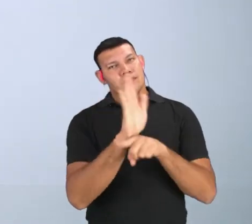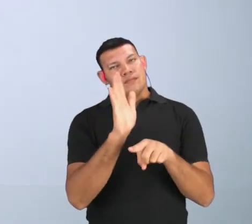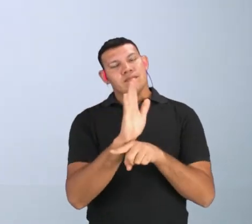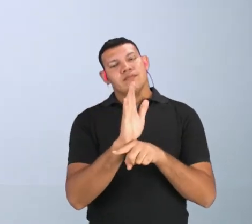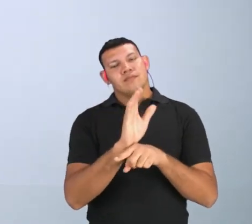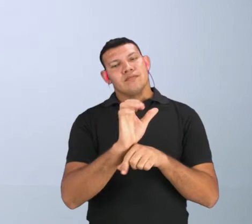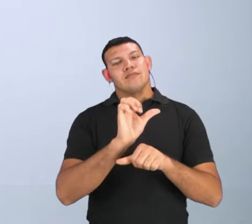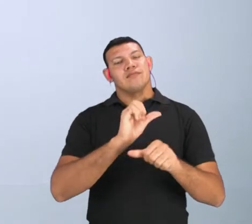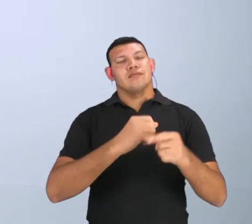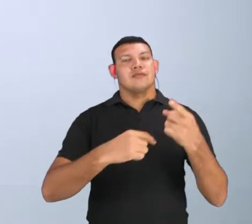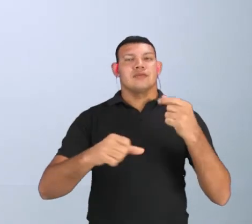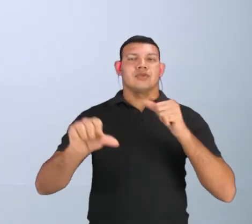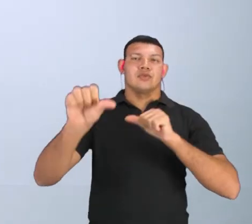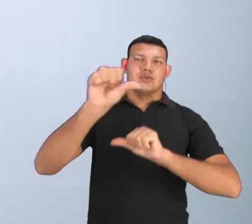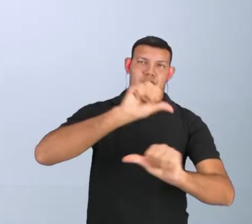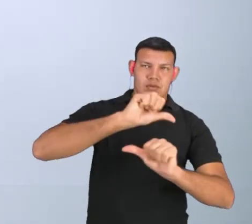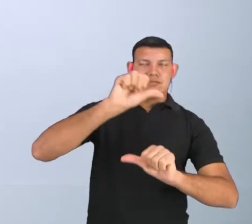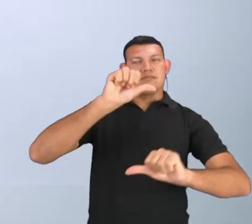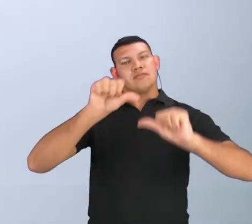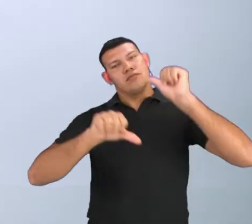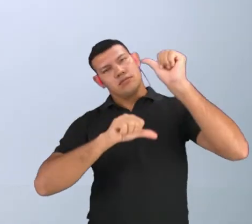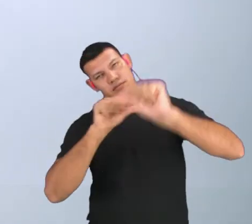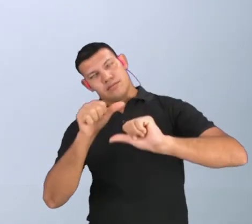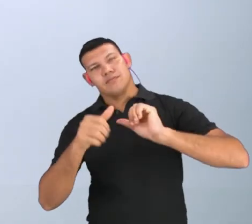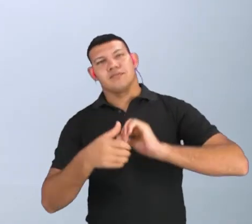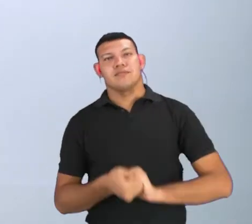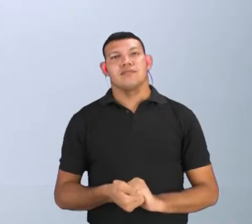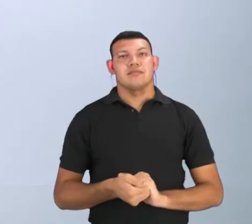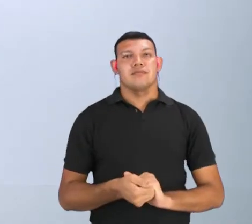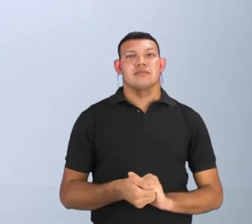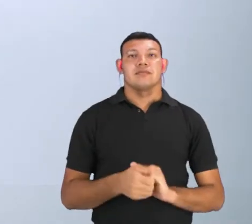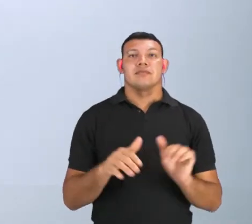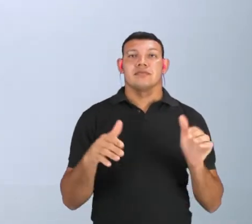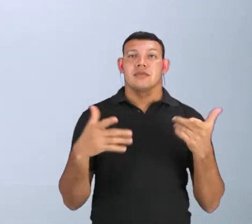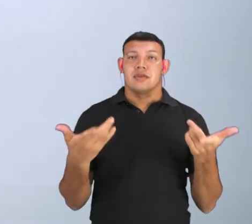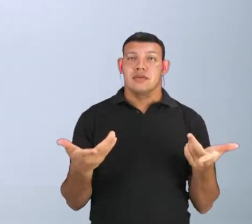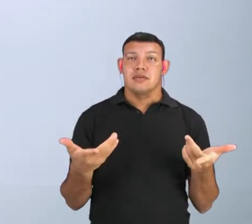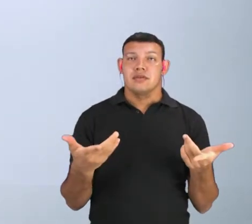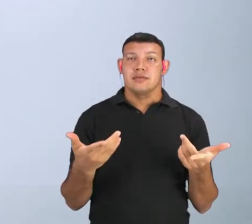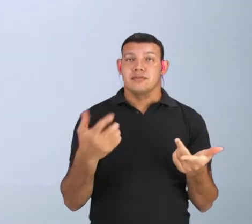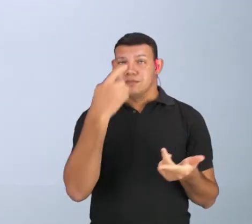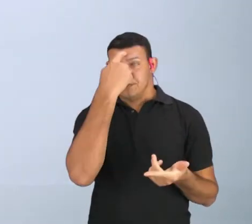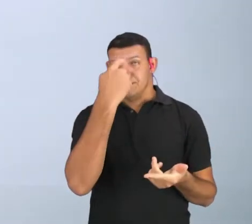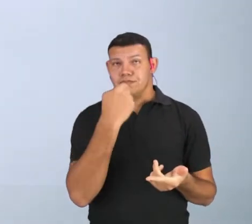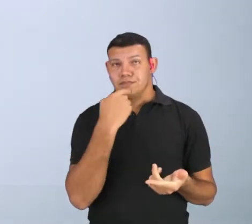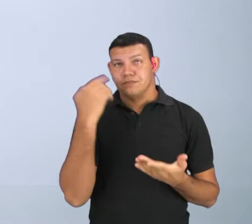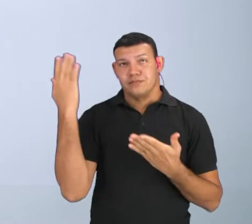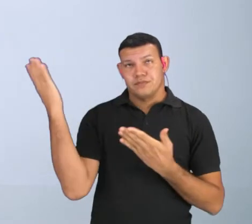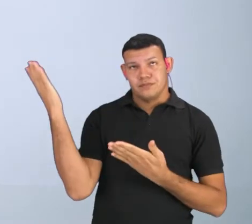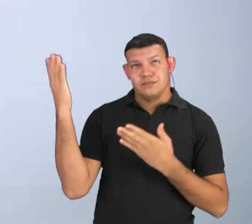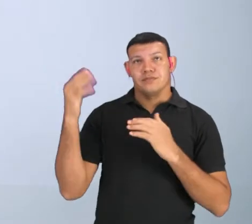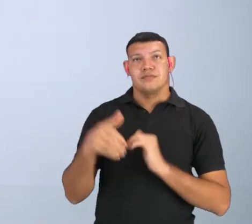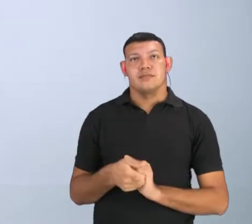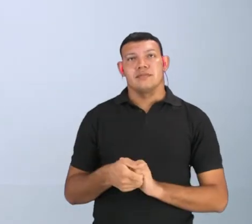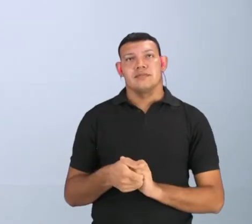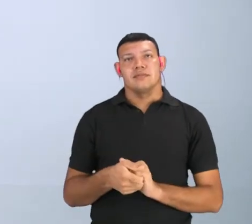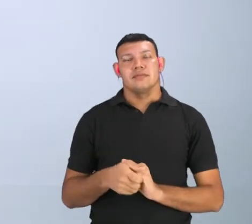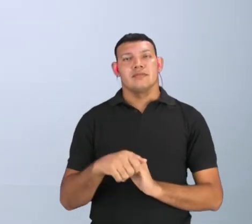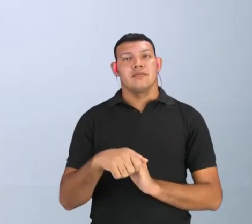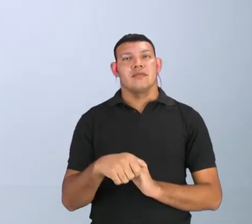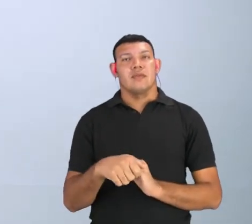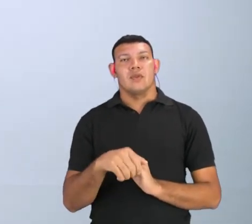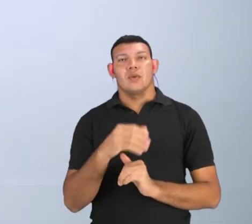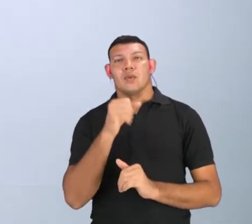A gente pode falar daqui a pouco sobre isso. Por fim, temos a imagem acima, que é uma